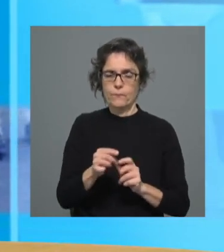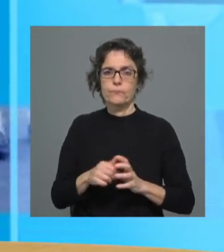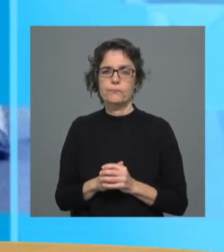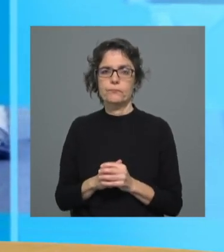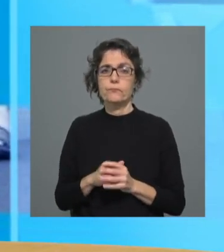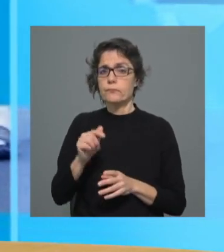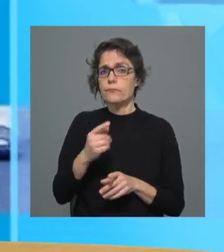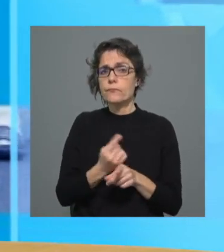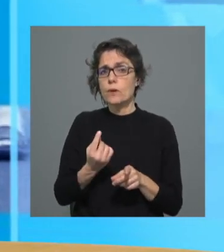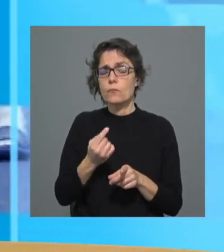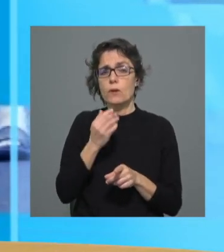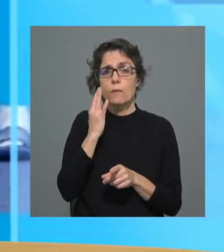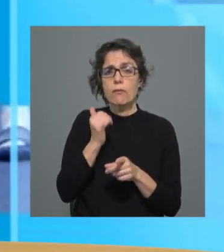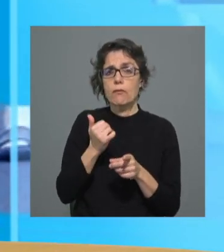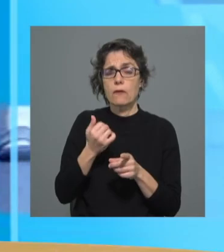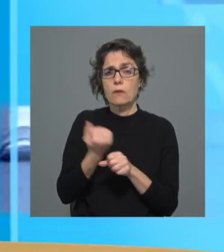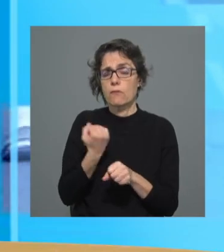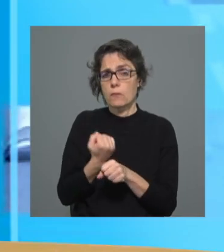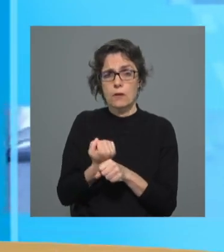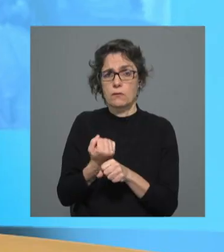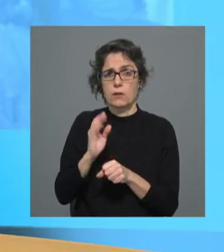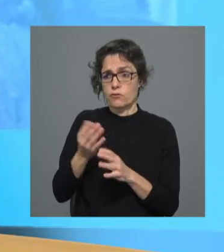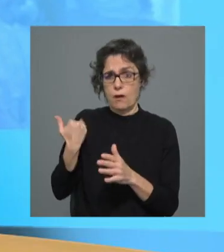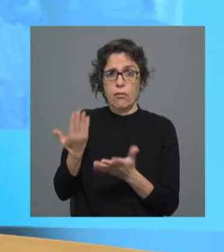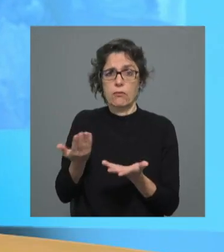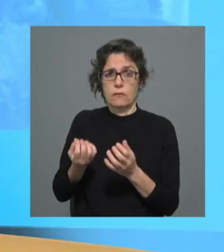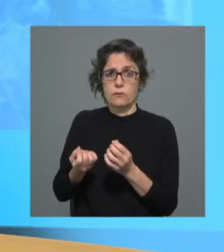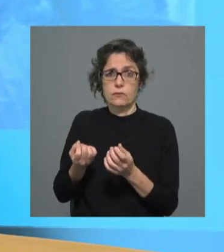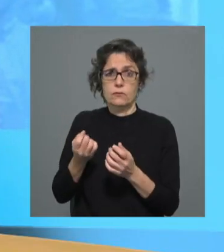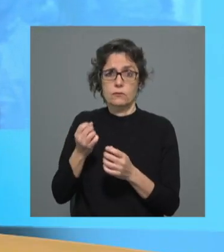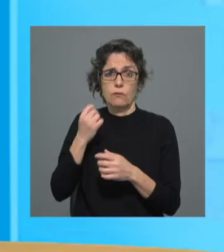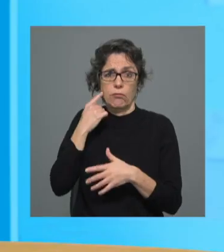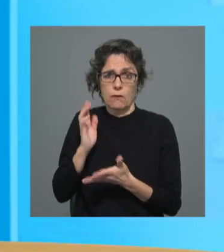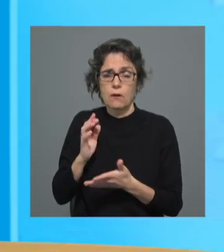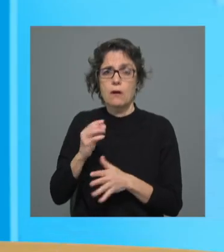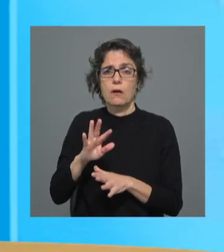está feito, ninguém está aqui a descobrir a pólvora, em Portugal, muito menos.